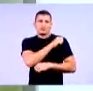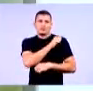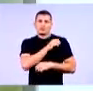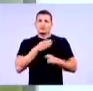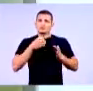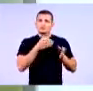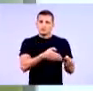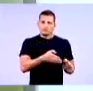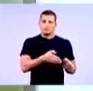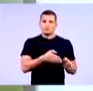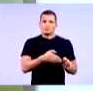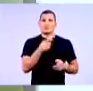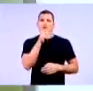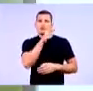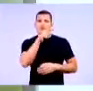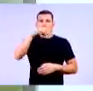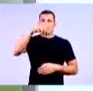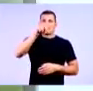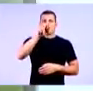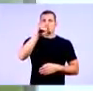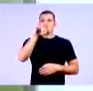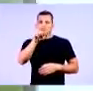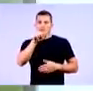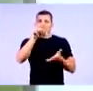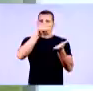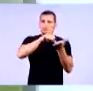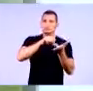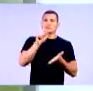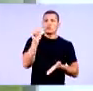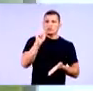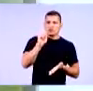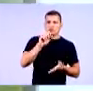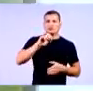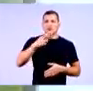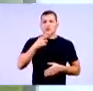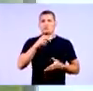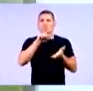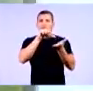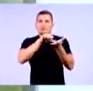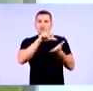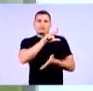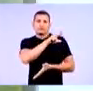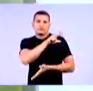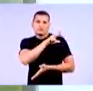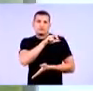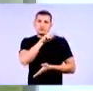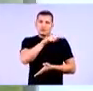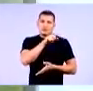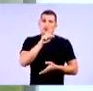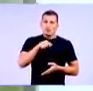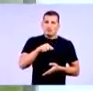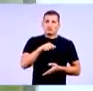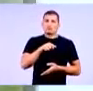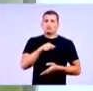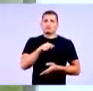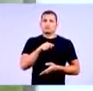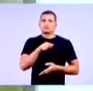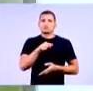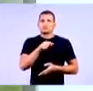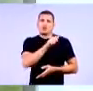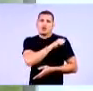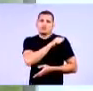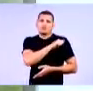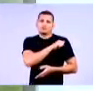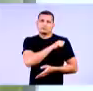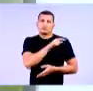Maria do polo, né, de Ariquemes, ou do polo de Vilhena, ela é uma aluna específica que eu estou aqui fazendo uma